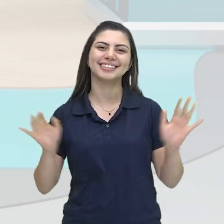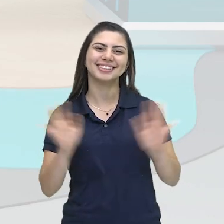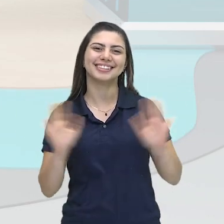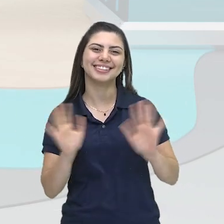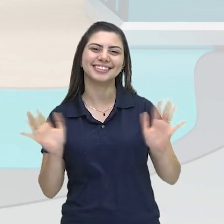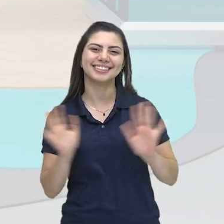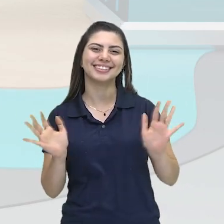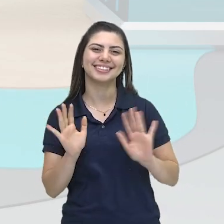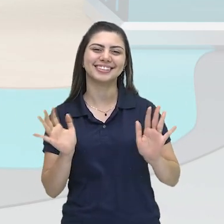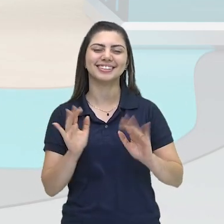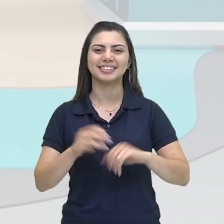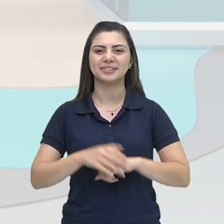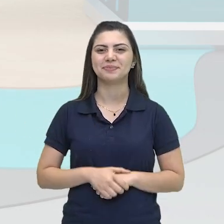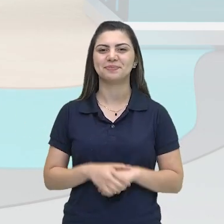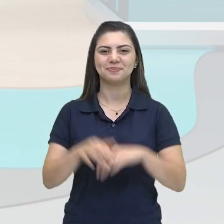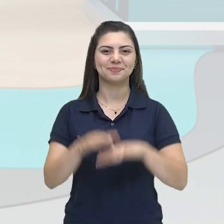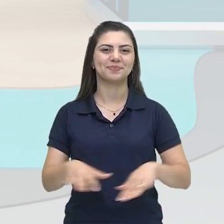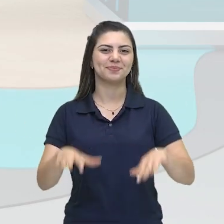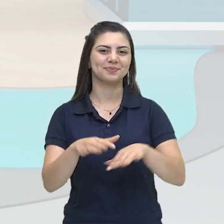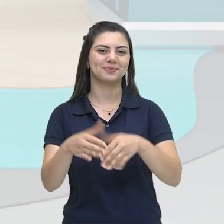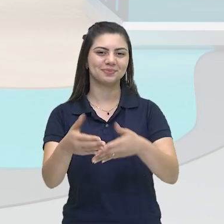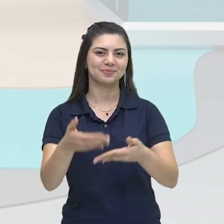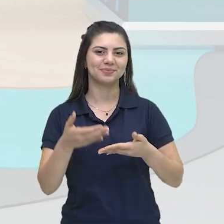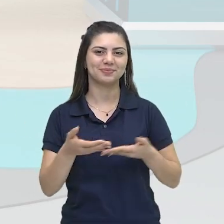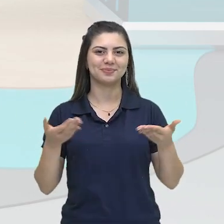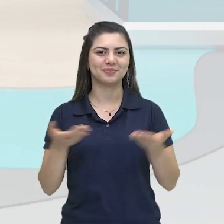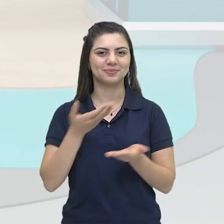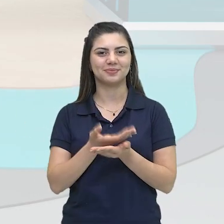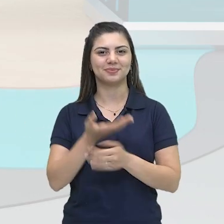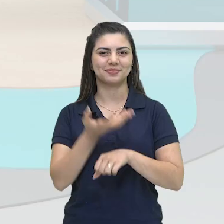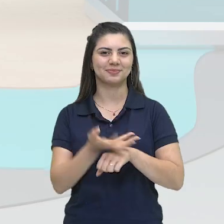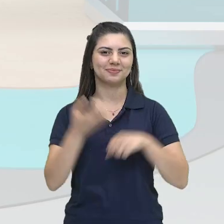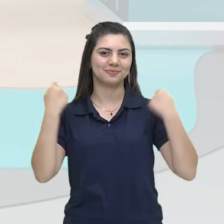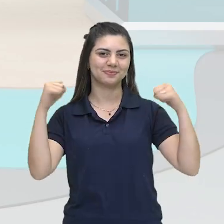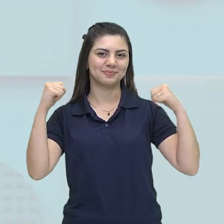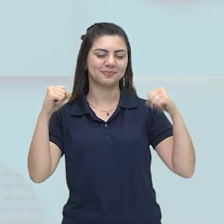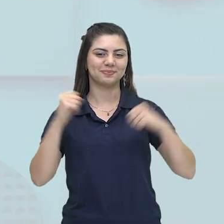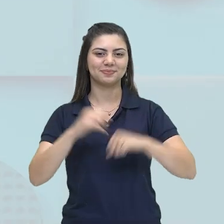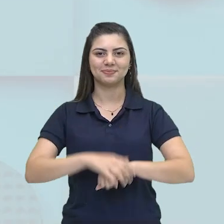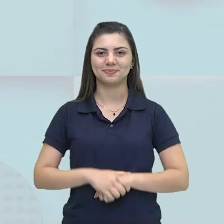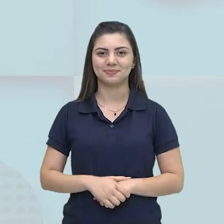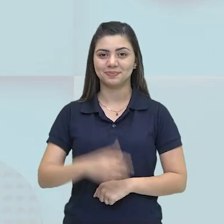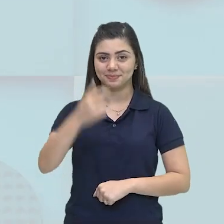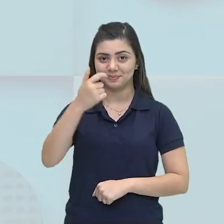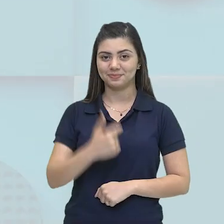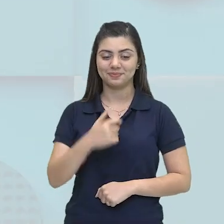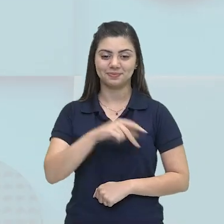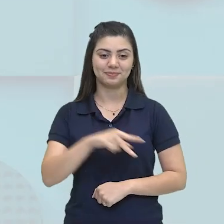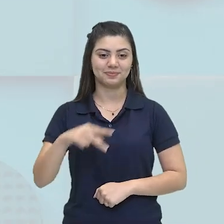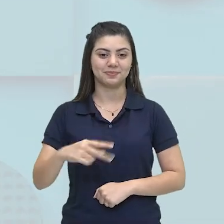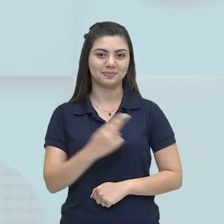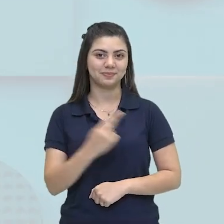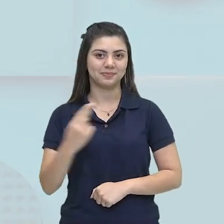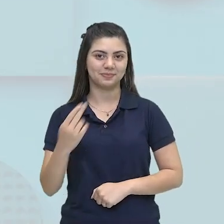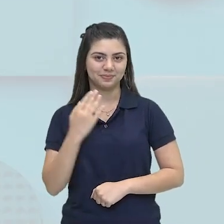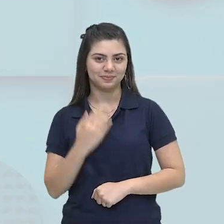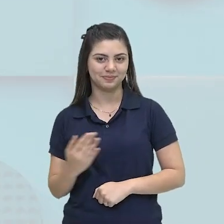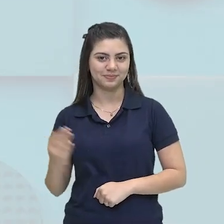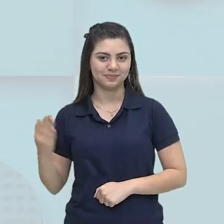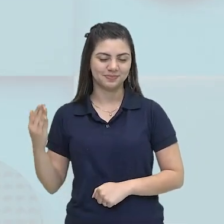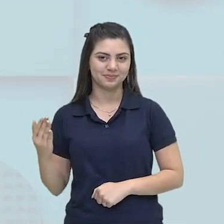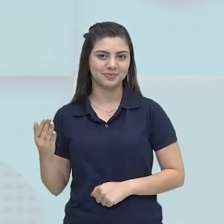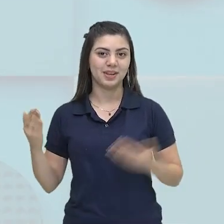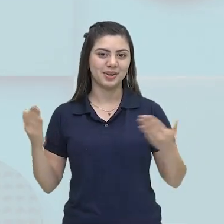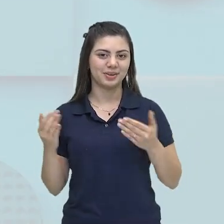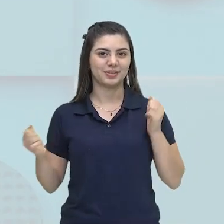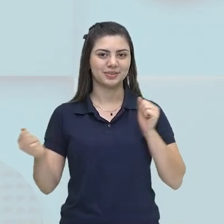Oi, gente! Sejam bem-vindos à nossa aula de Educação Física. Eu sou a professora Jocimara Brito e estou aqui